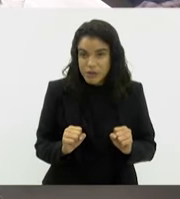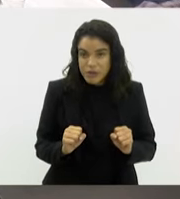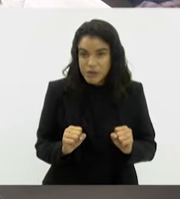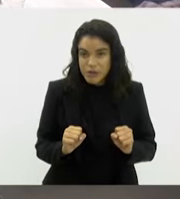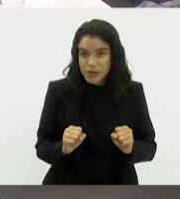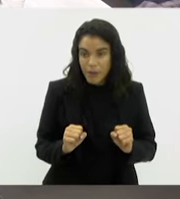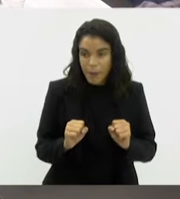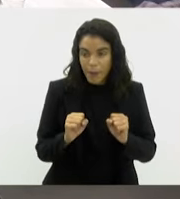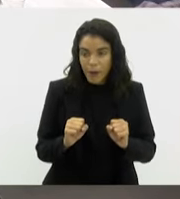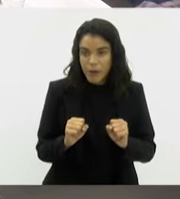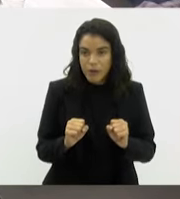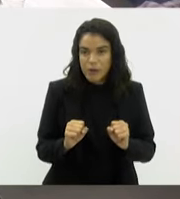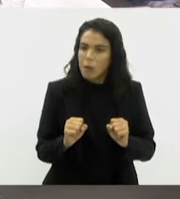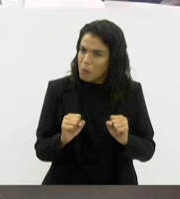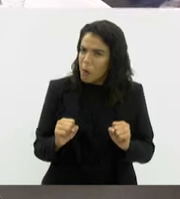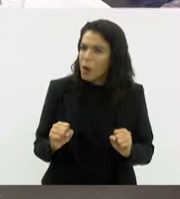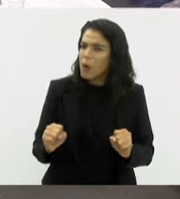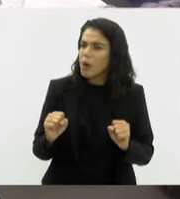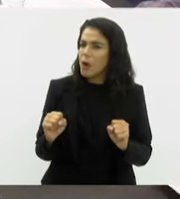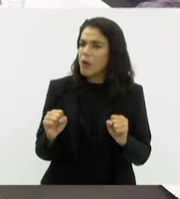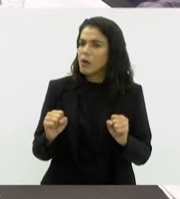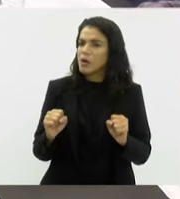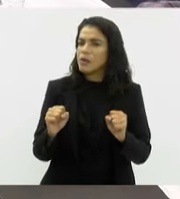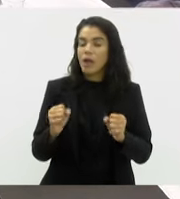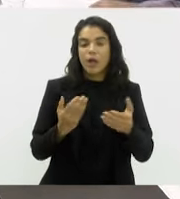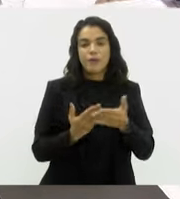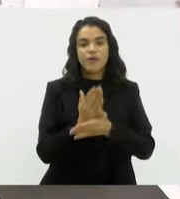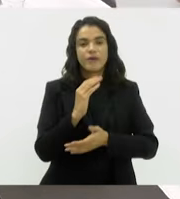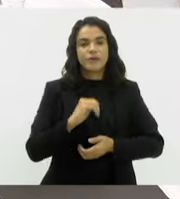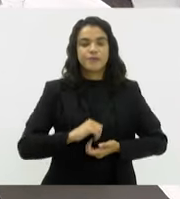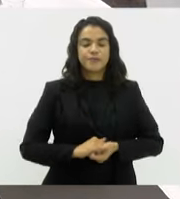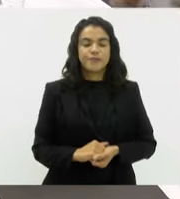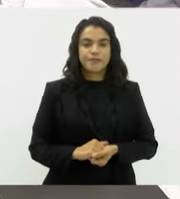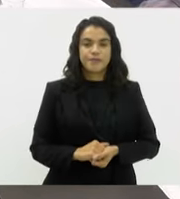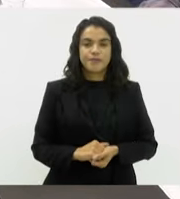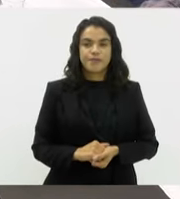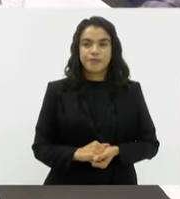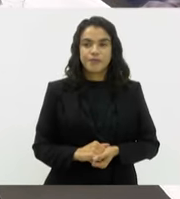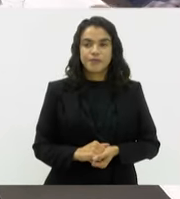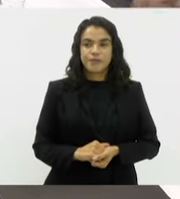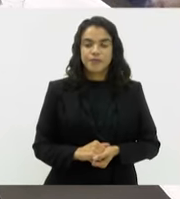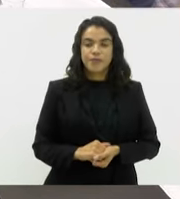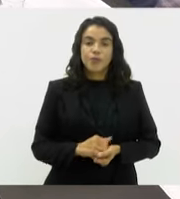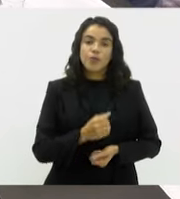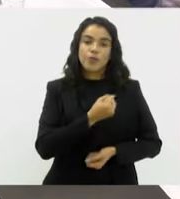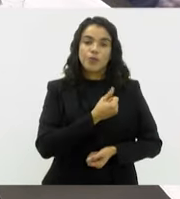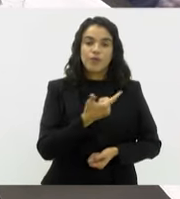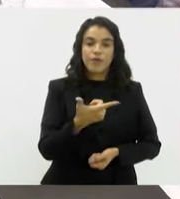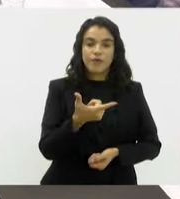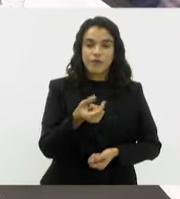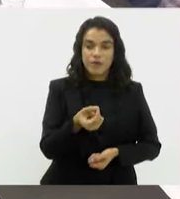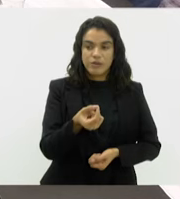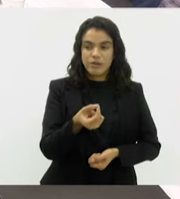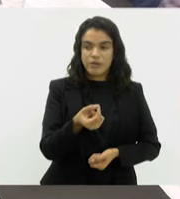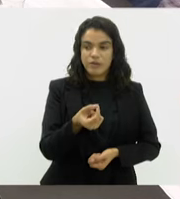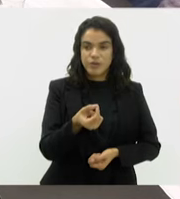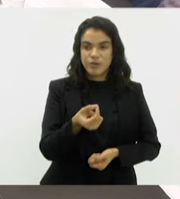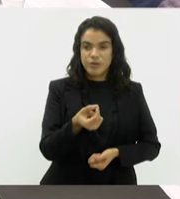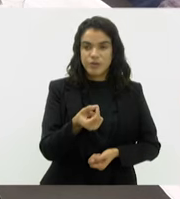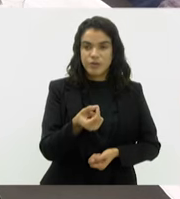o resultado? Pode, não. Cara. Aprovado. Item 20.